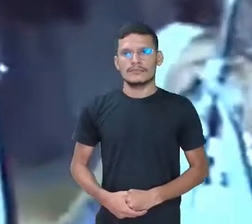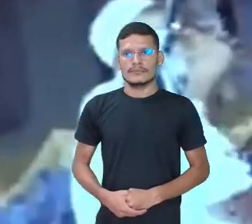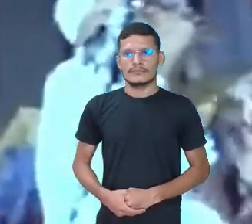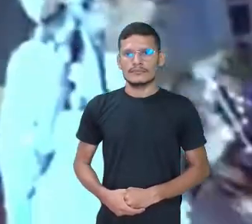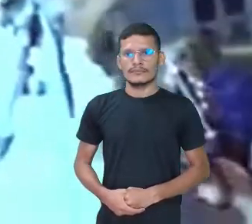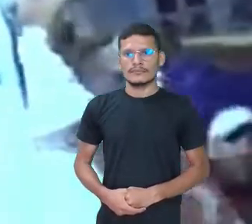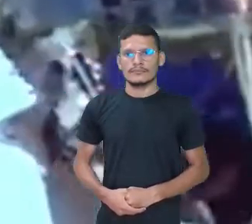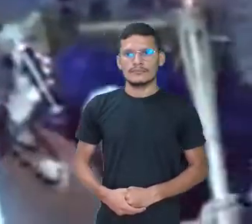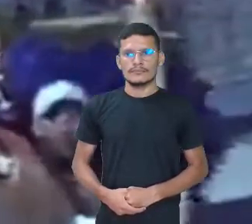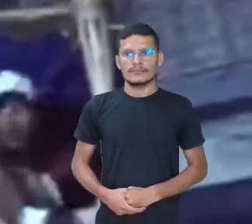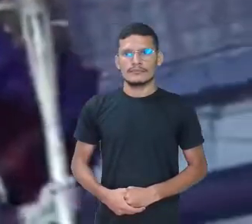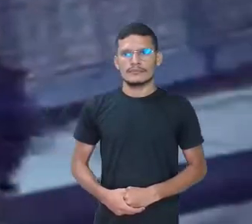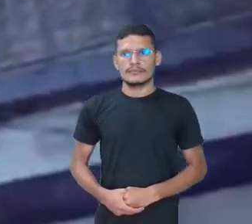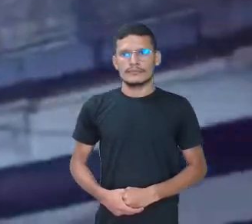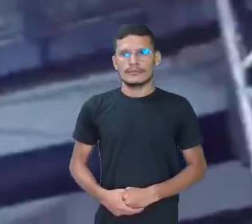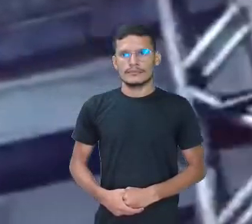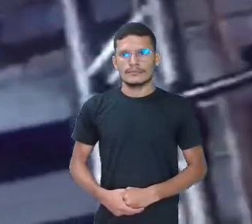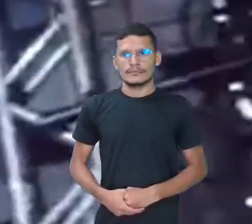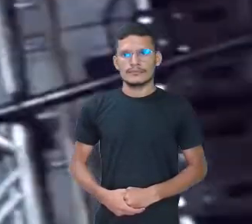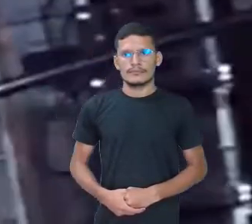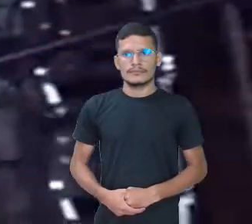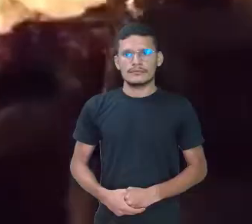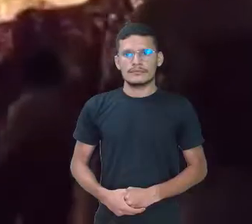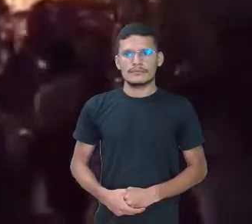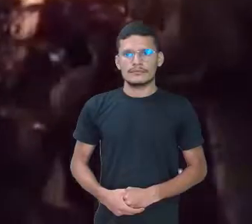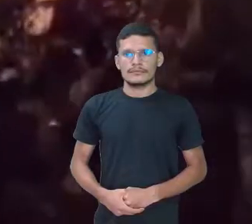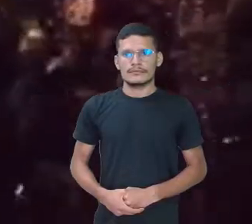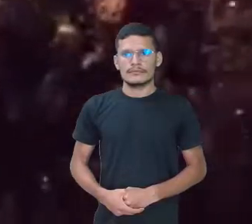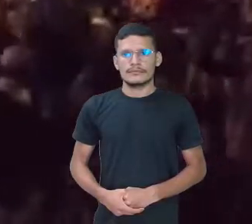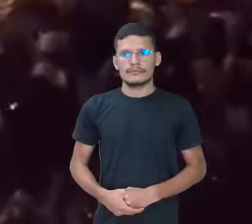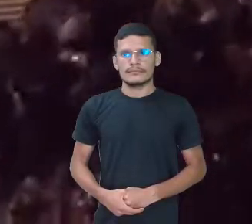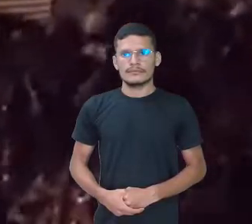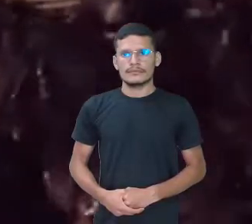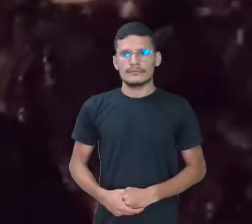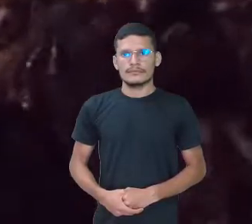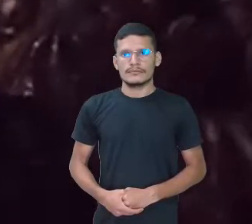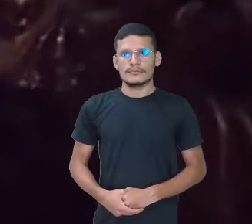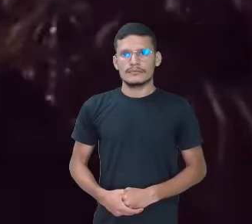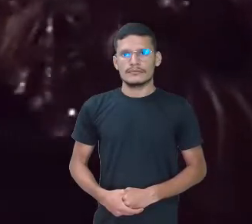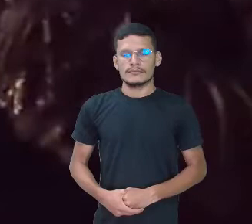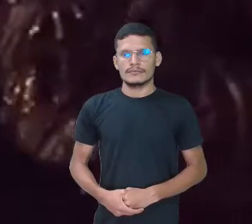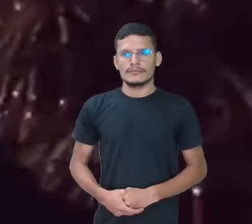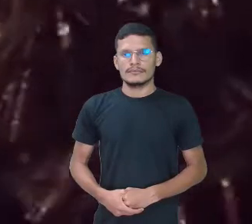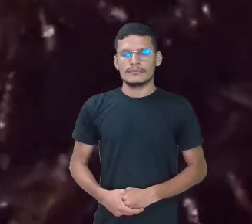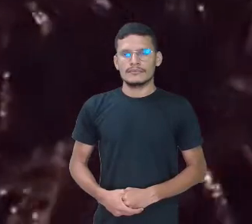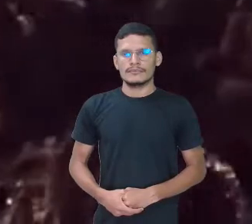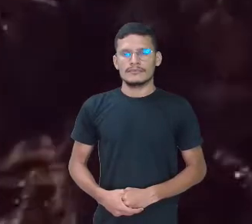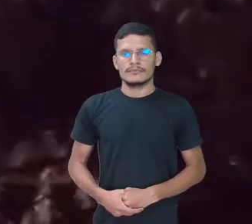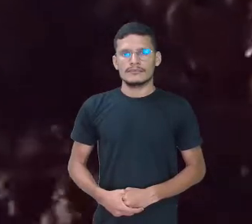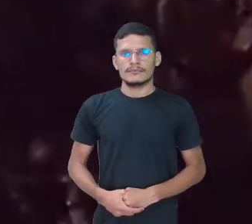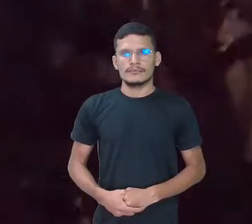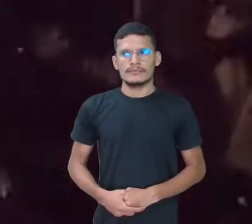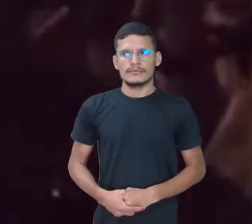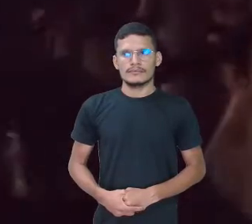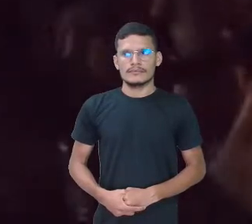Ojo lotere, ojo lotere, ojo lotere,